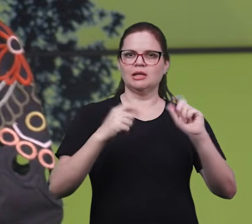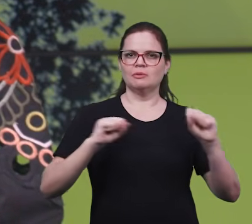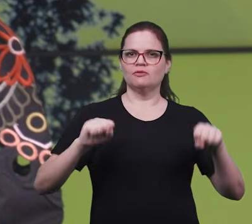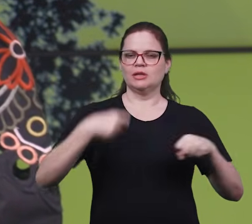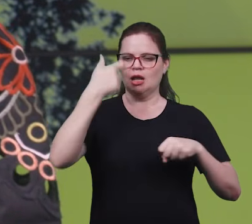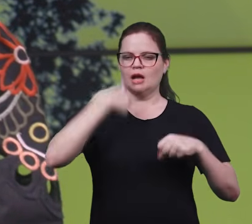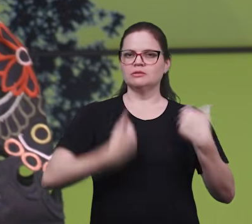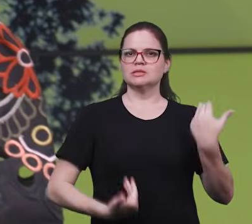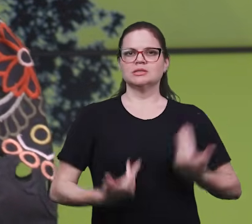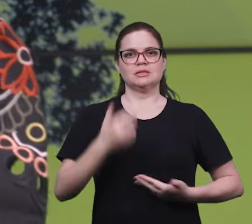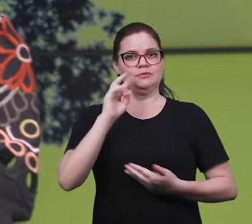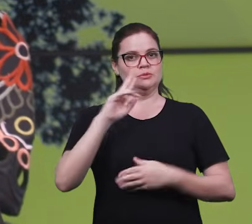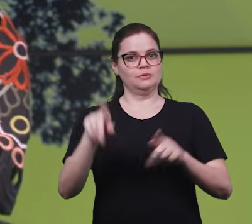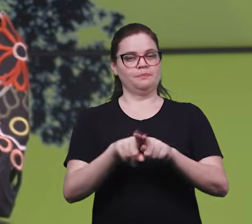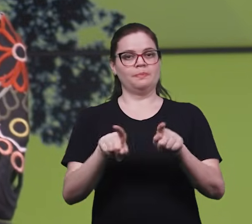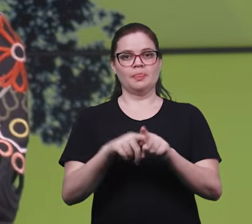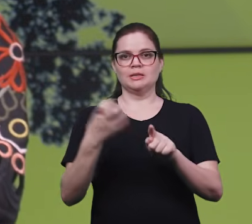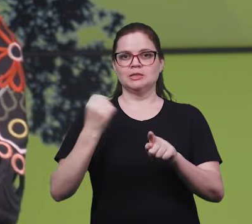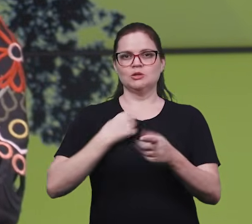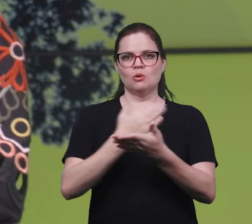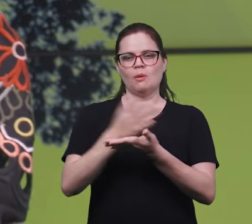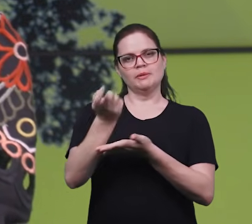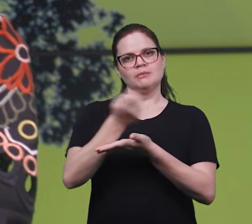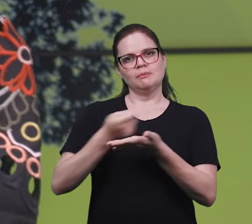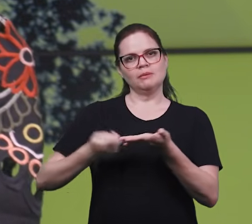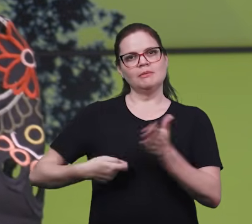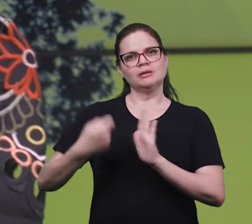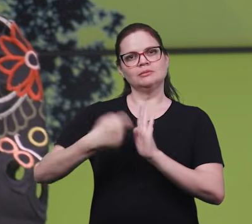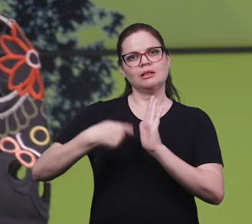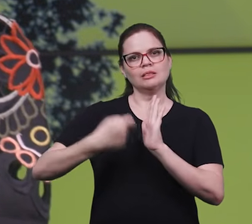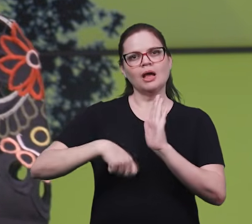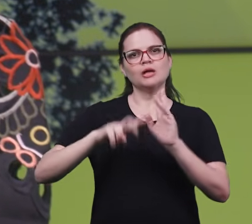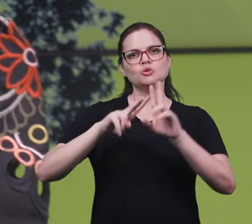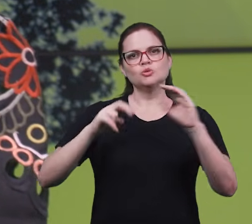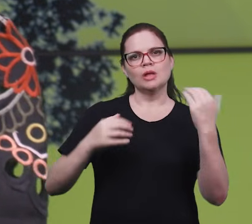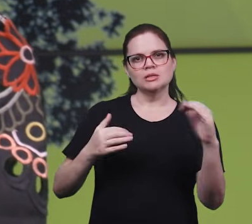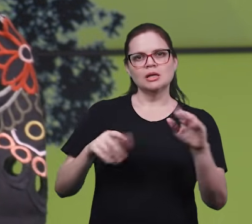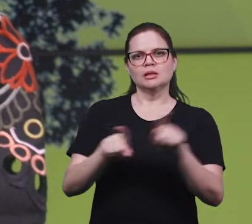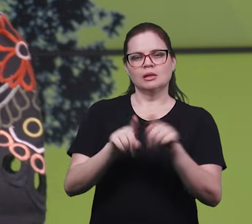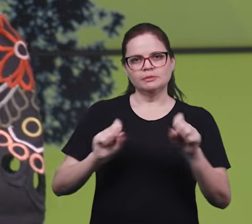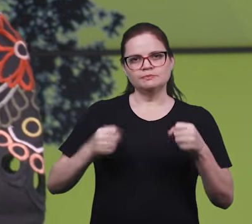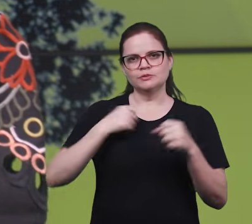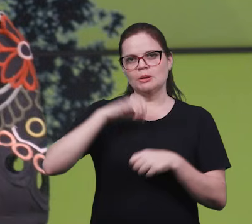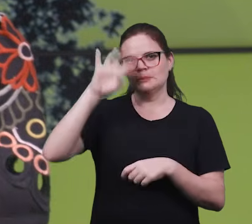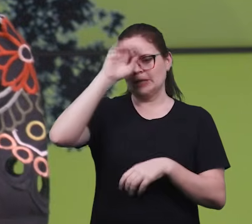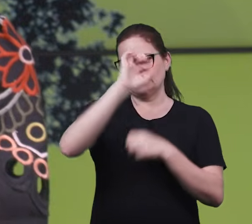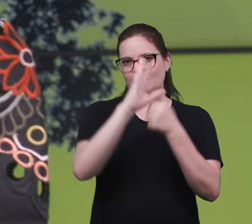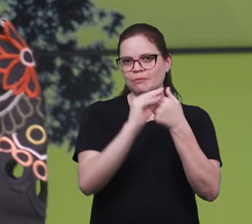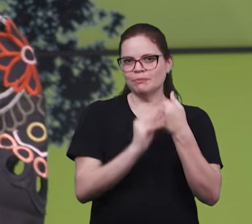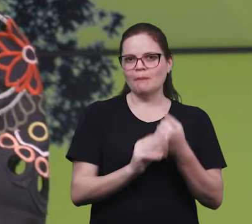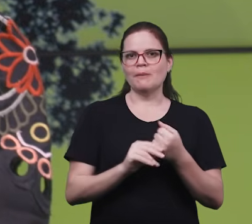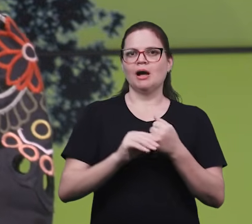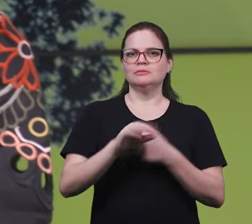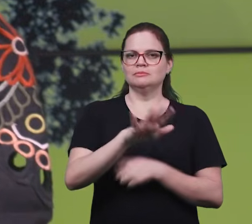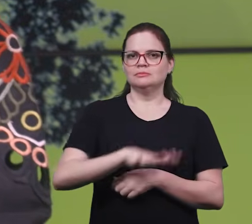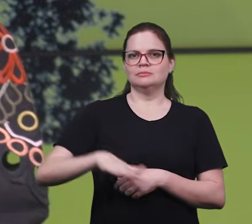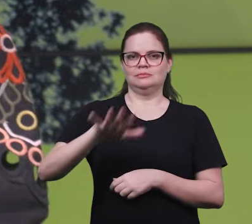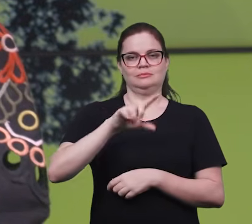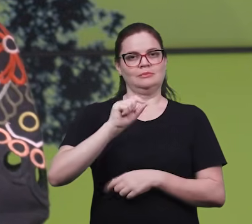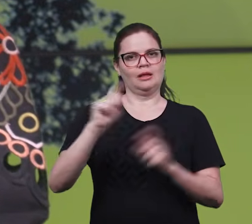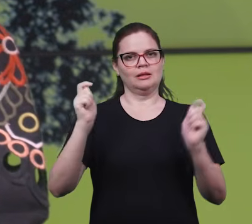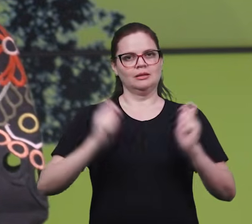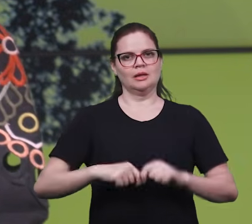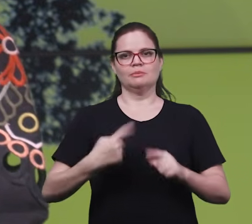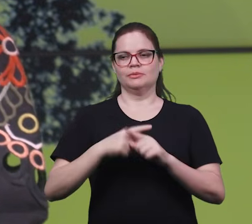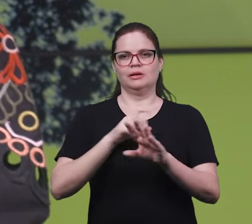servos do Senhor, ao produzirem conhecimentos da ciência, há um fortalecimento da aprendizagem, daquele conteúdo que é